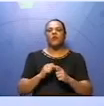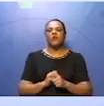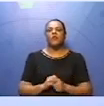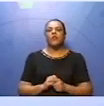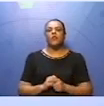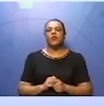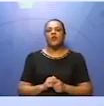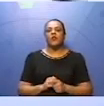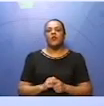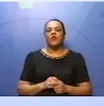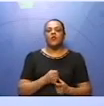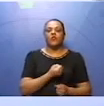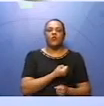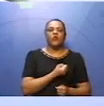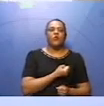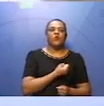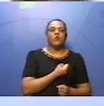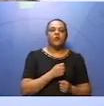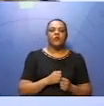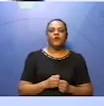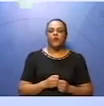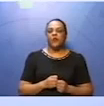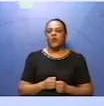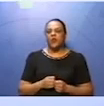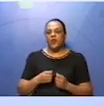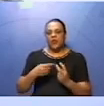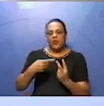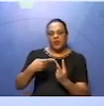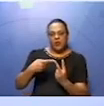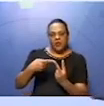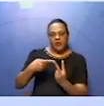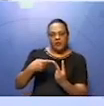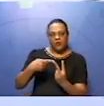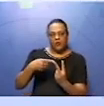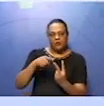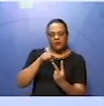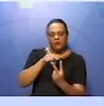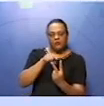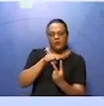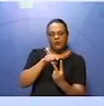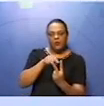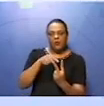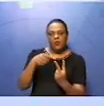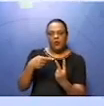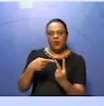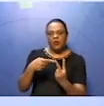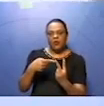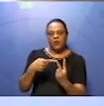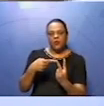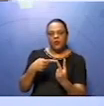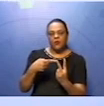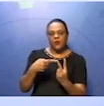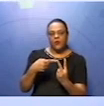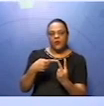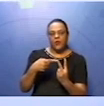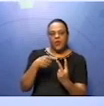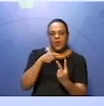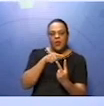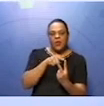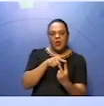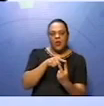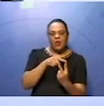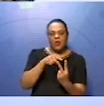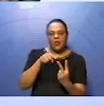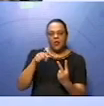de números irracionais com o número dentro da chave da raiz, com os índices iguais, aqui